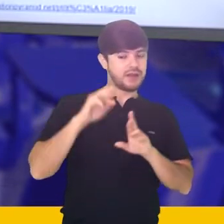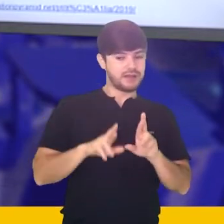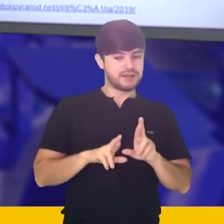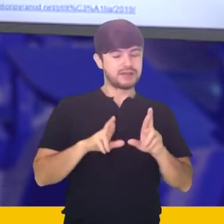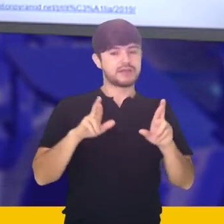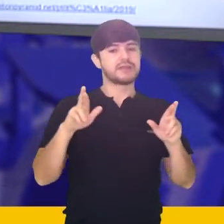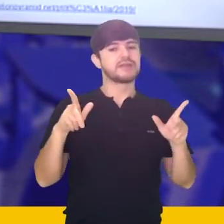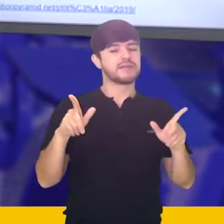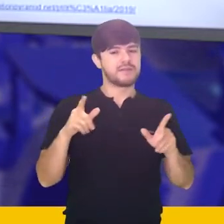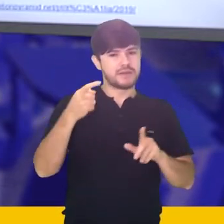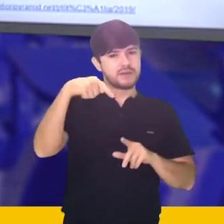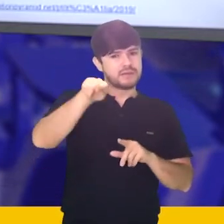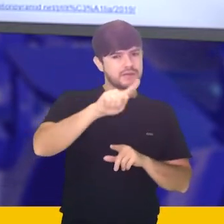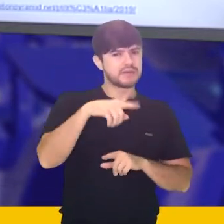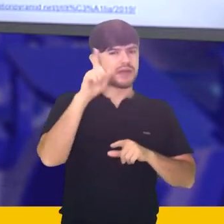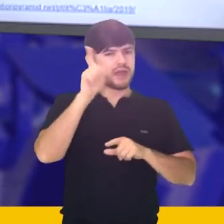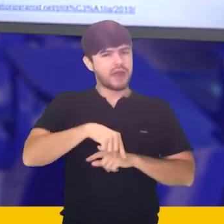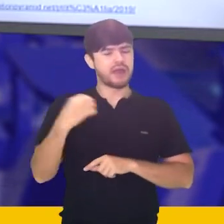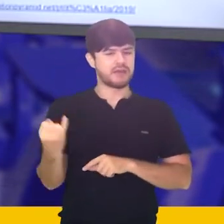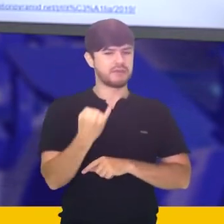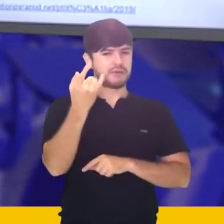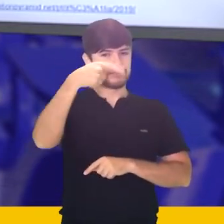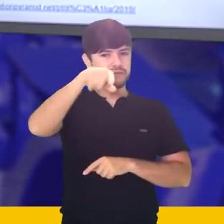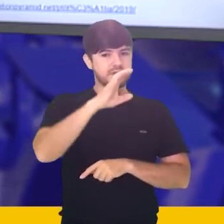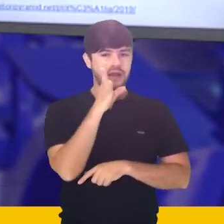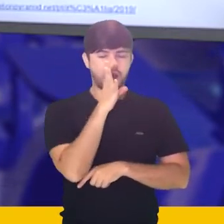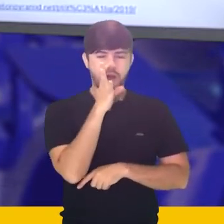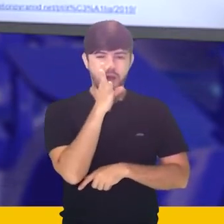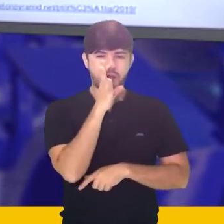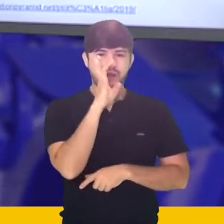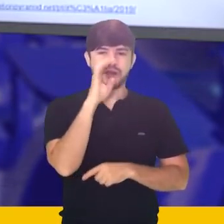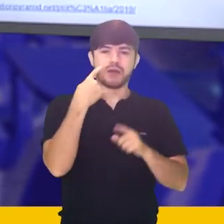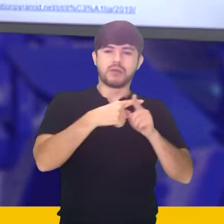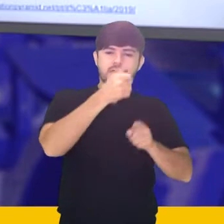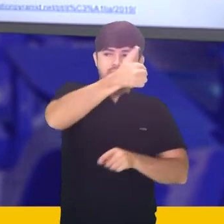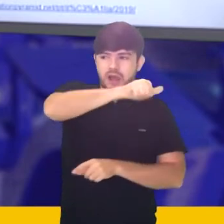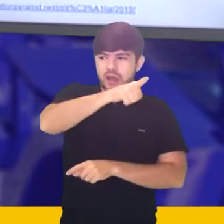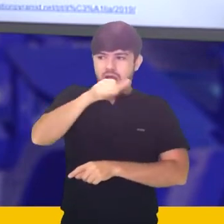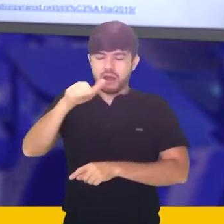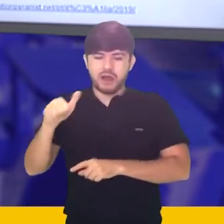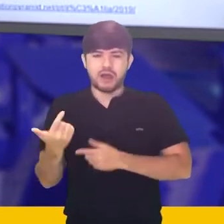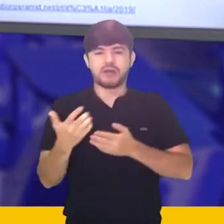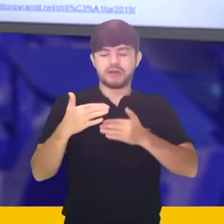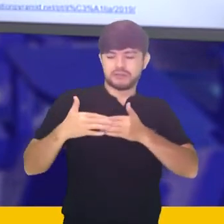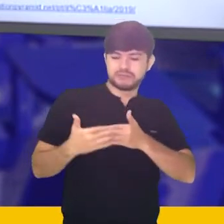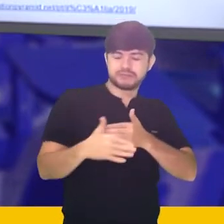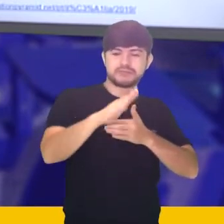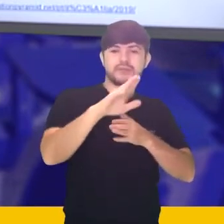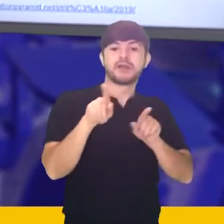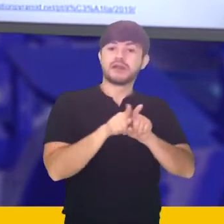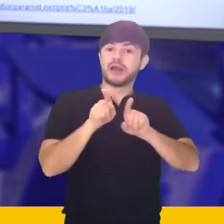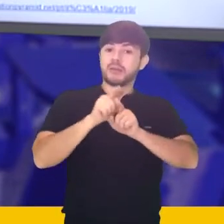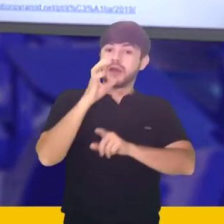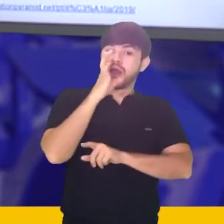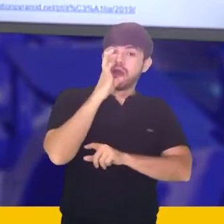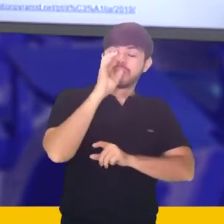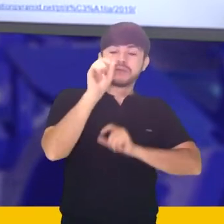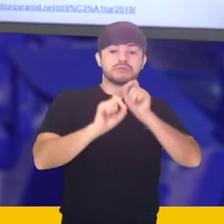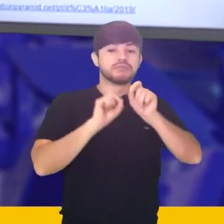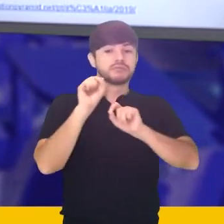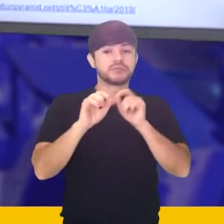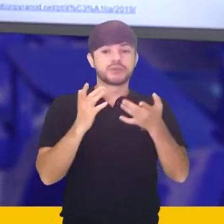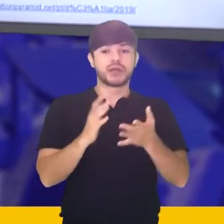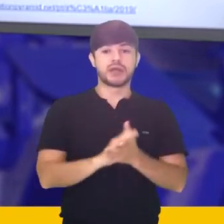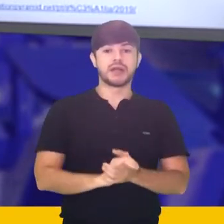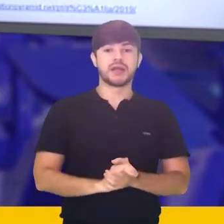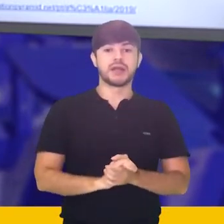vocês fossem observando isso. A gente vai fazer a análise da comparação em seguida. Mas a gente observa, e